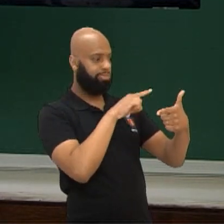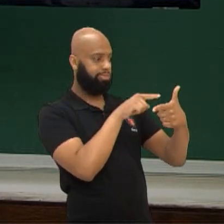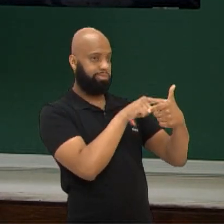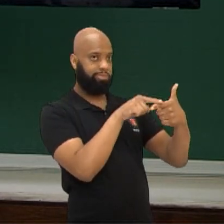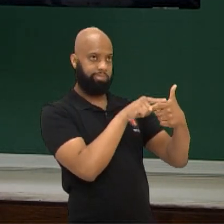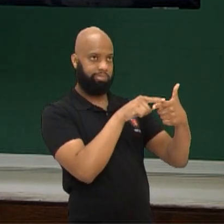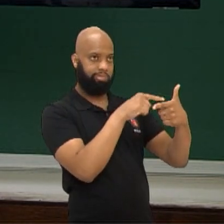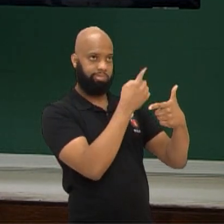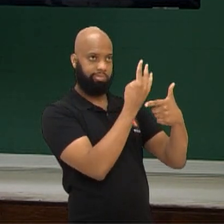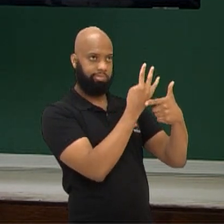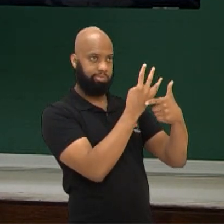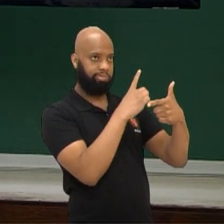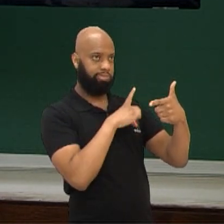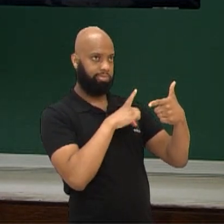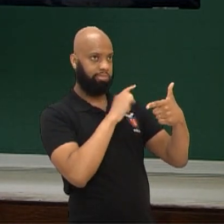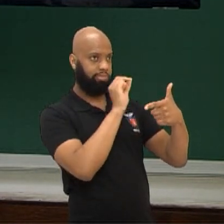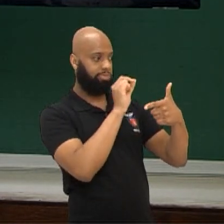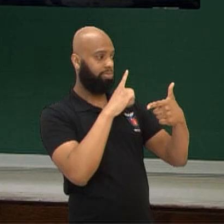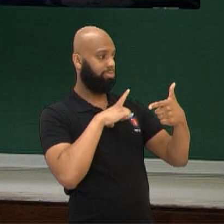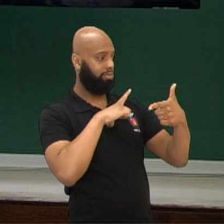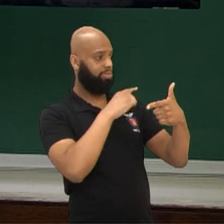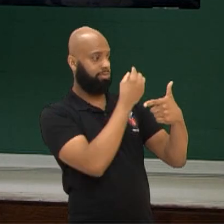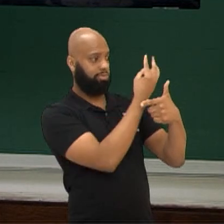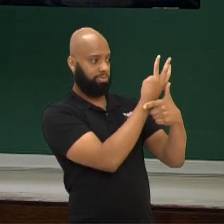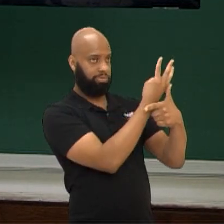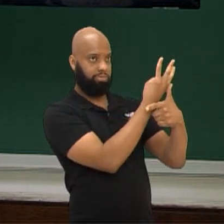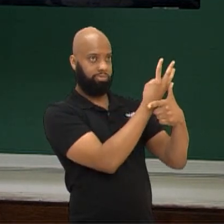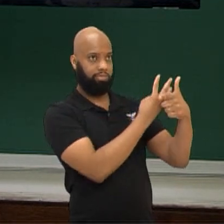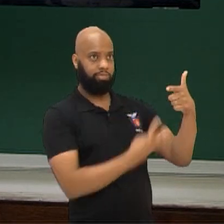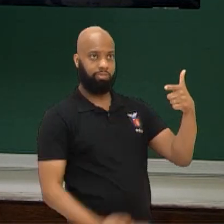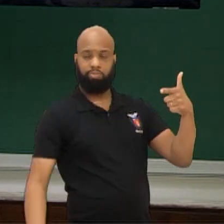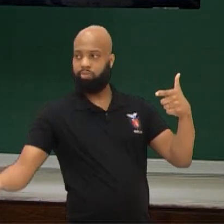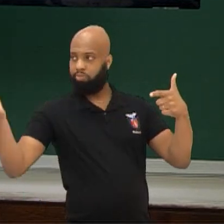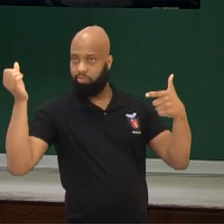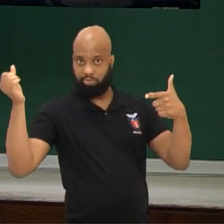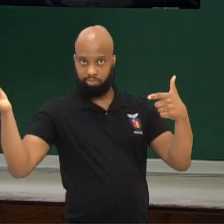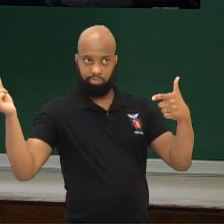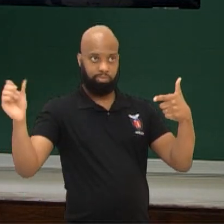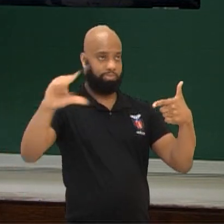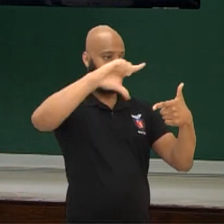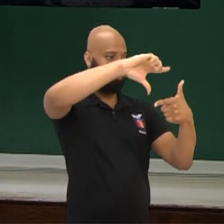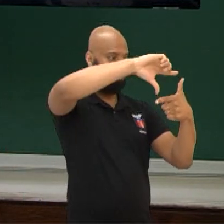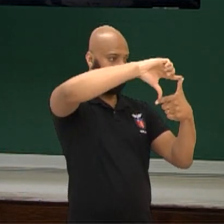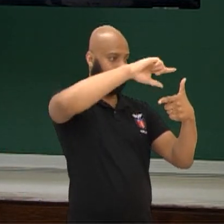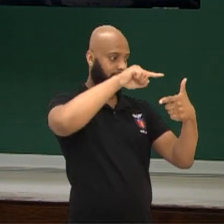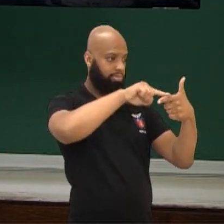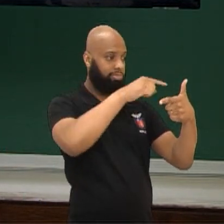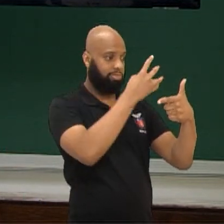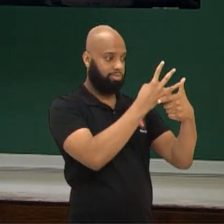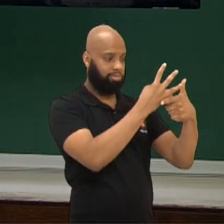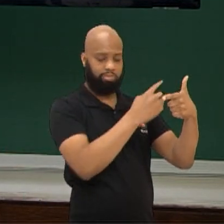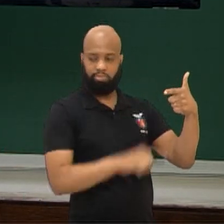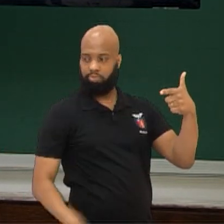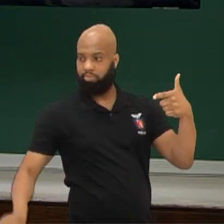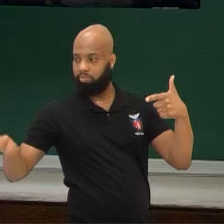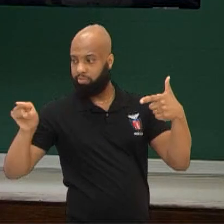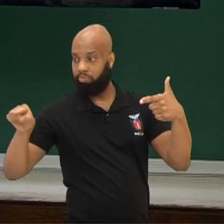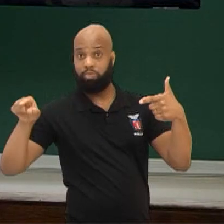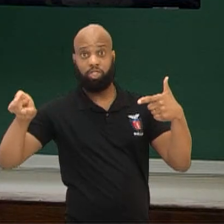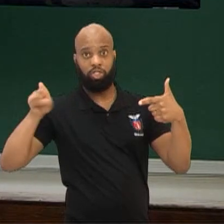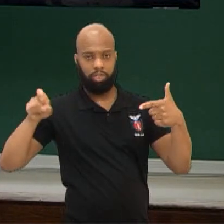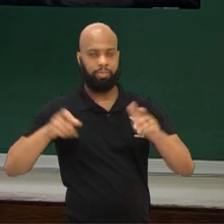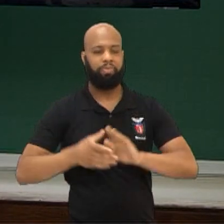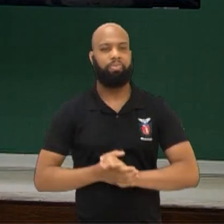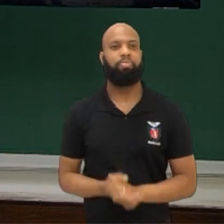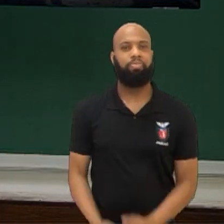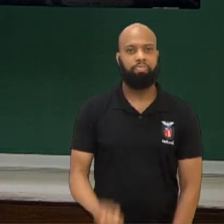parte, as proporções, né? O 3 está para 6, assim como o 4 está para x. Então,